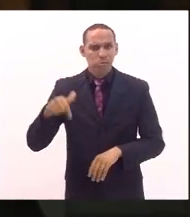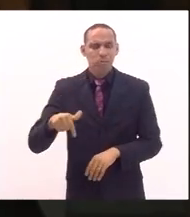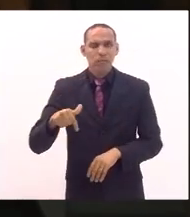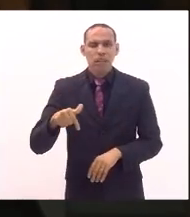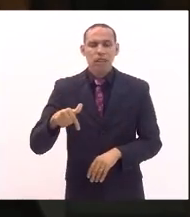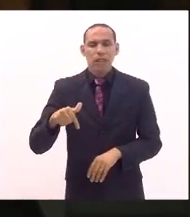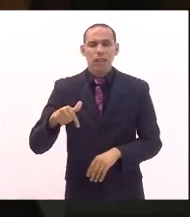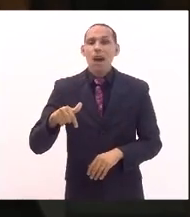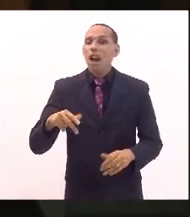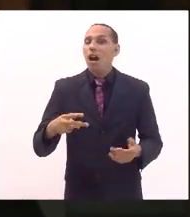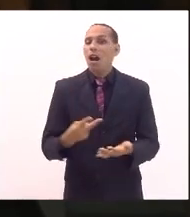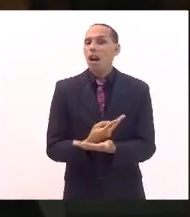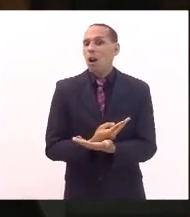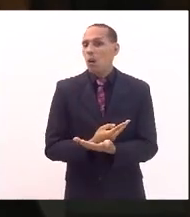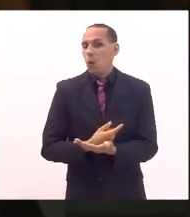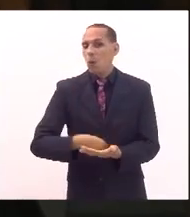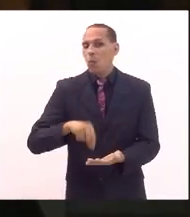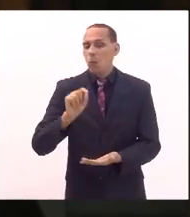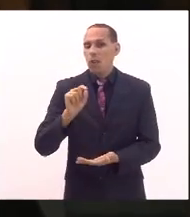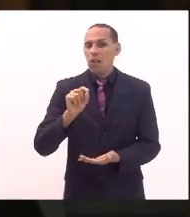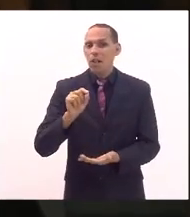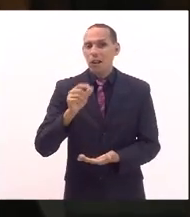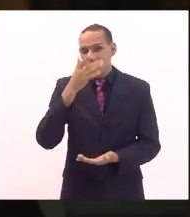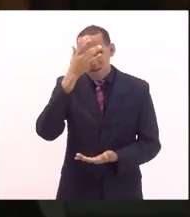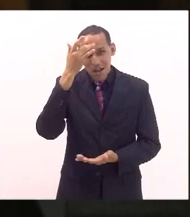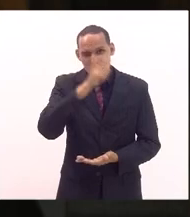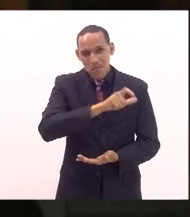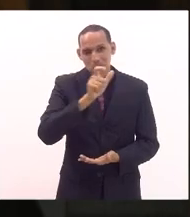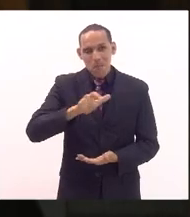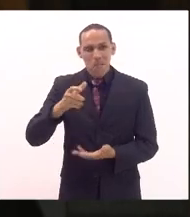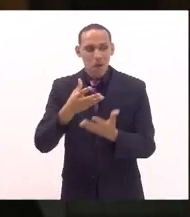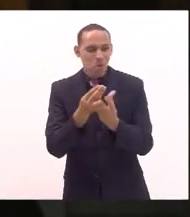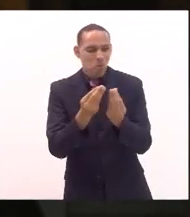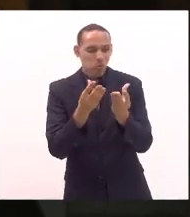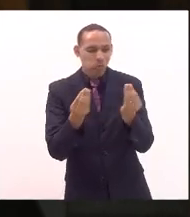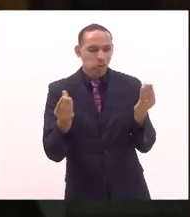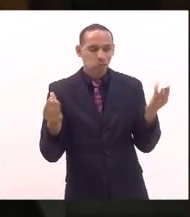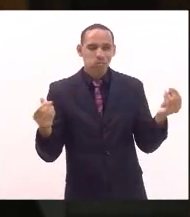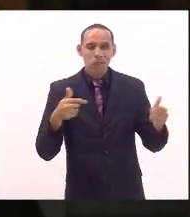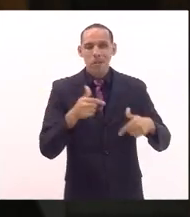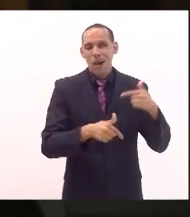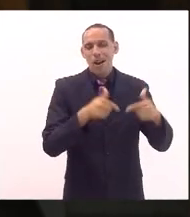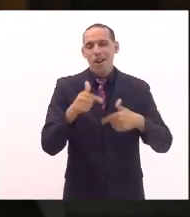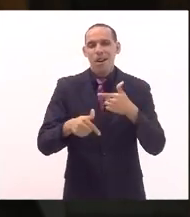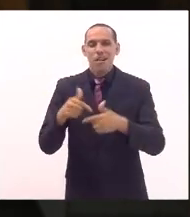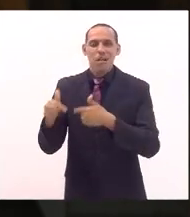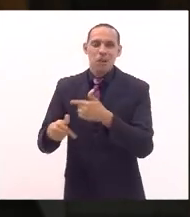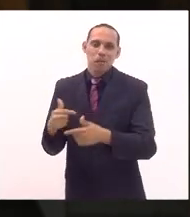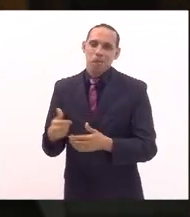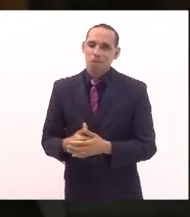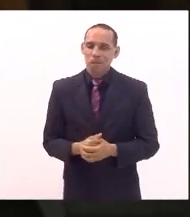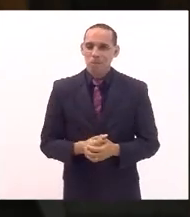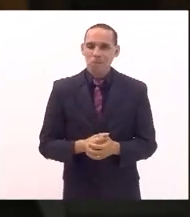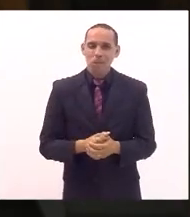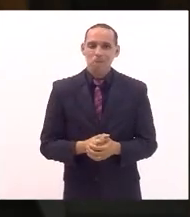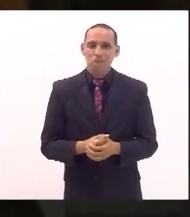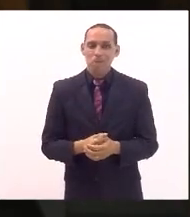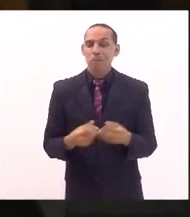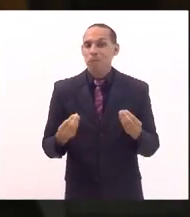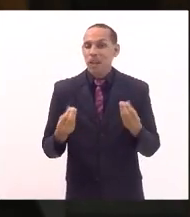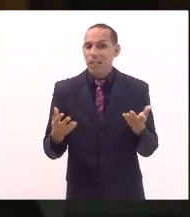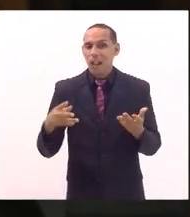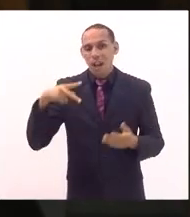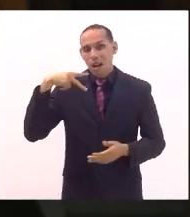se sente muitas pessoas trabalhem a esse favor e para que o